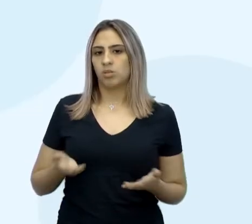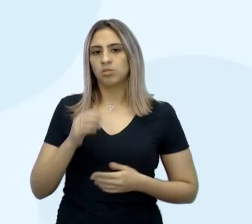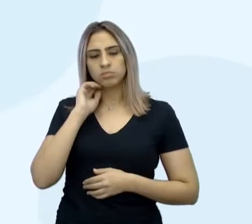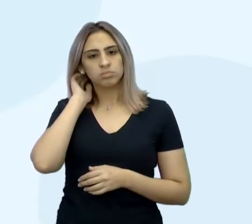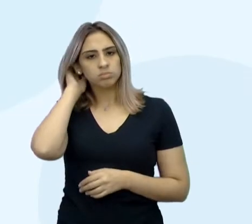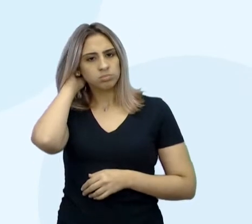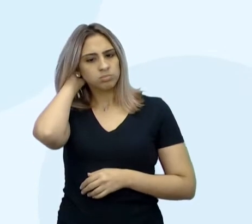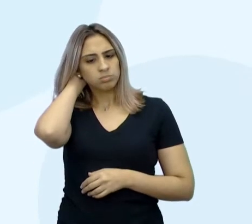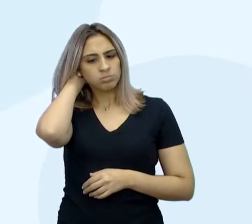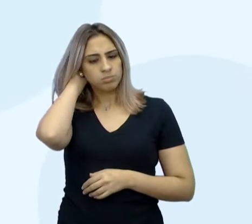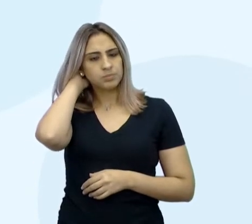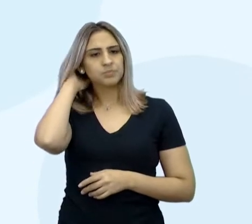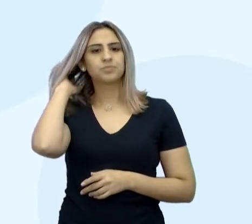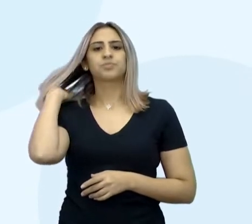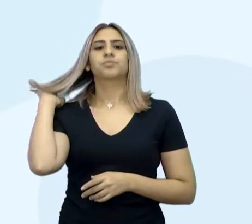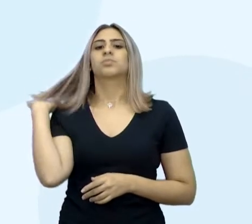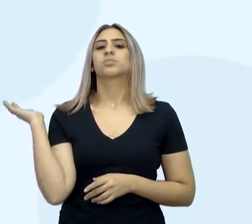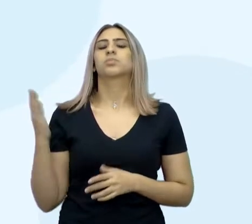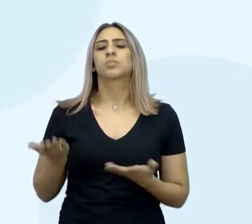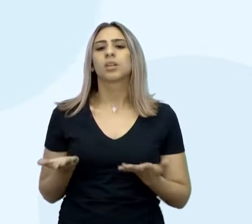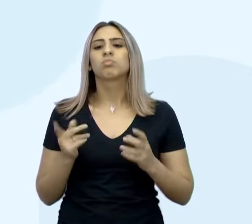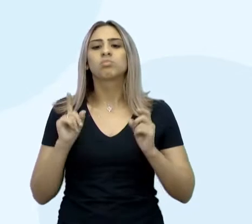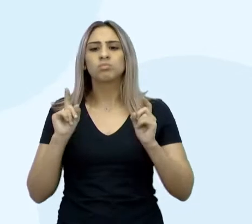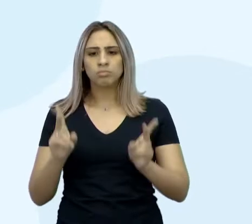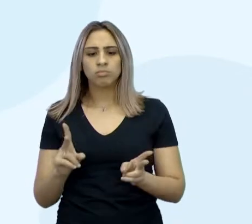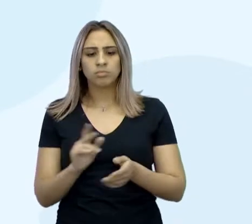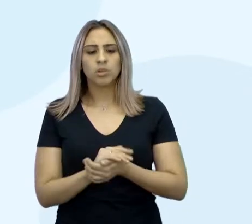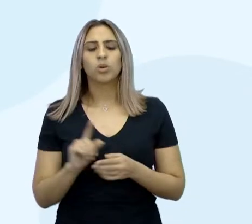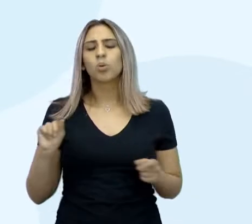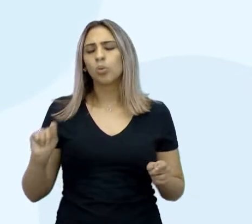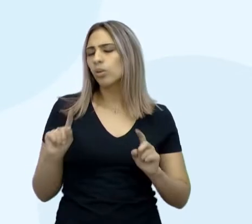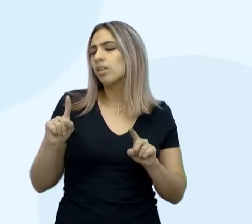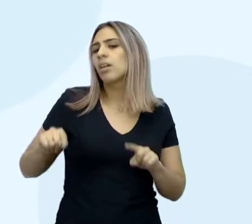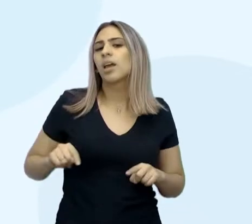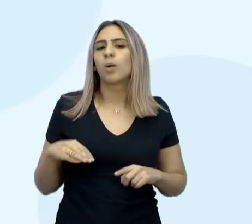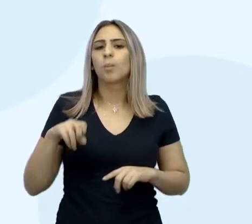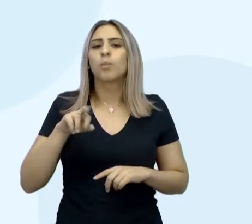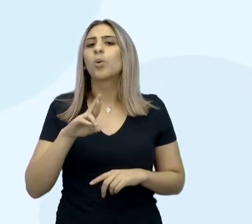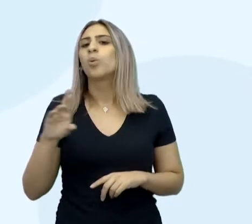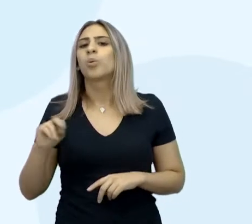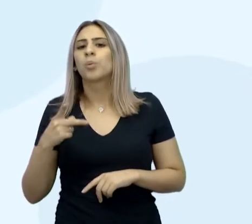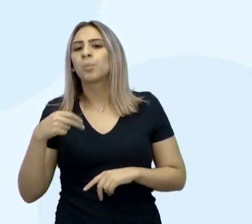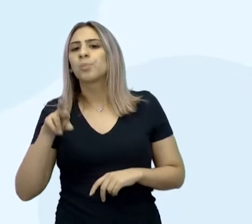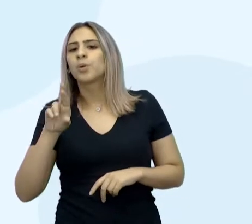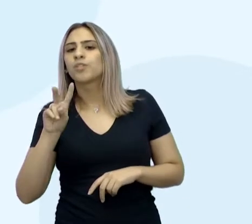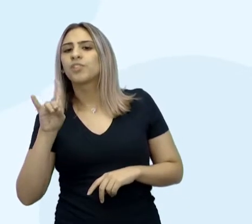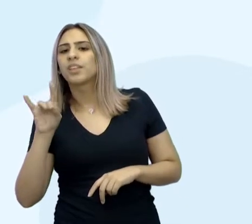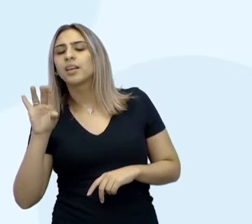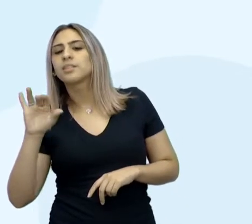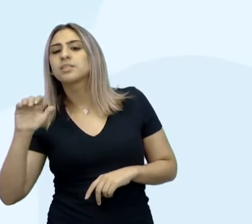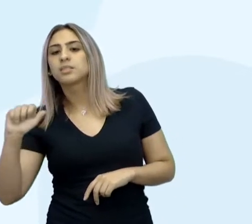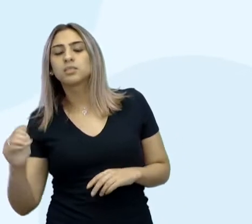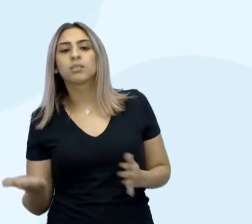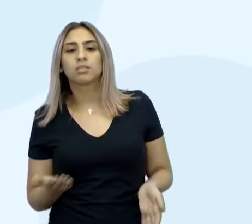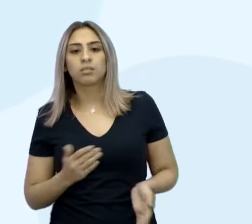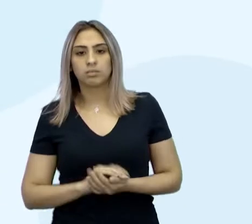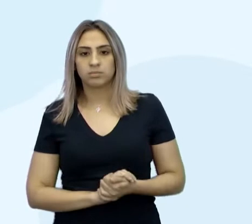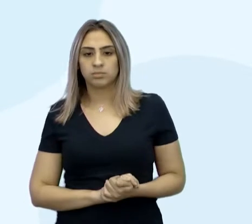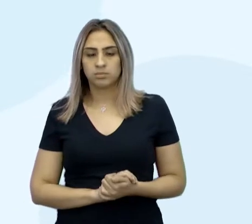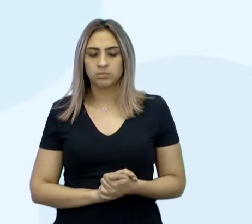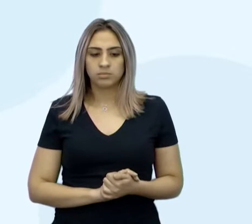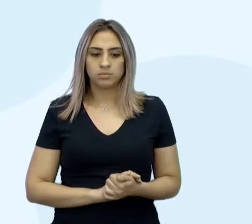atuais. Então, beleza, o que é aí o Morro da Providência? O Morro da Providência,